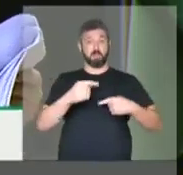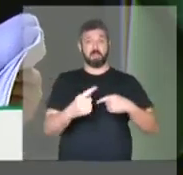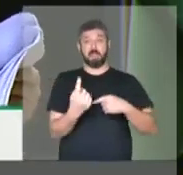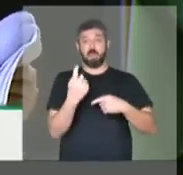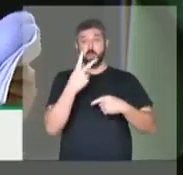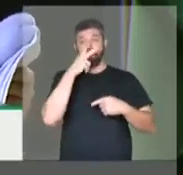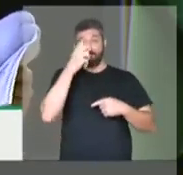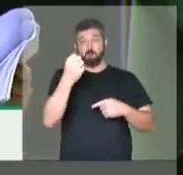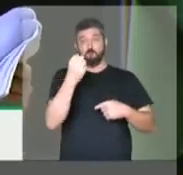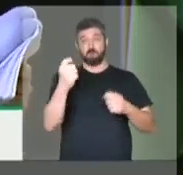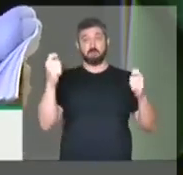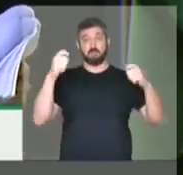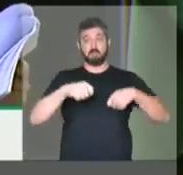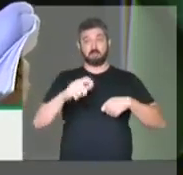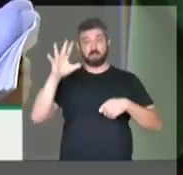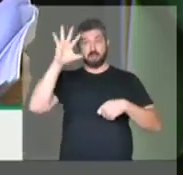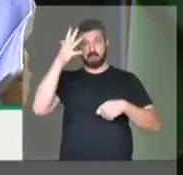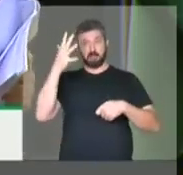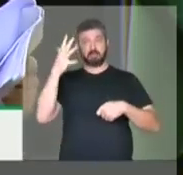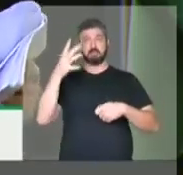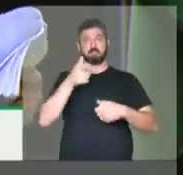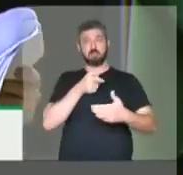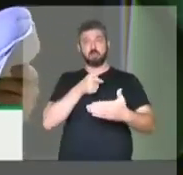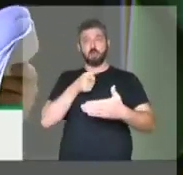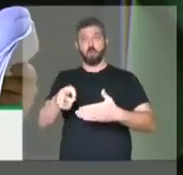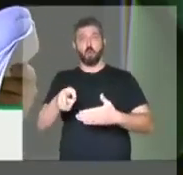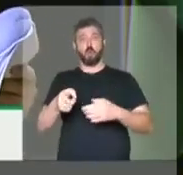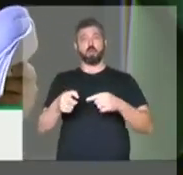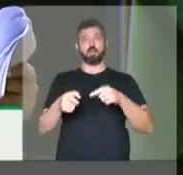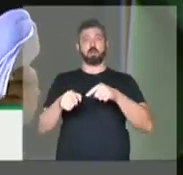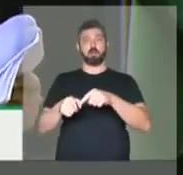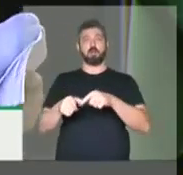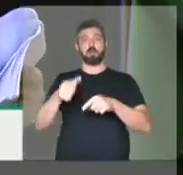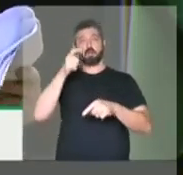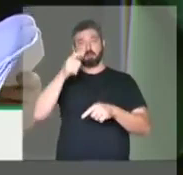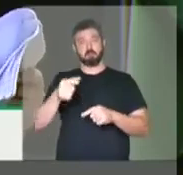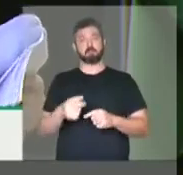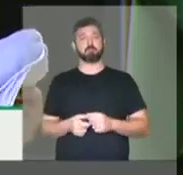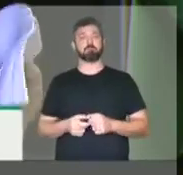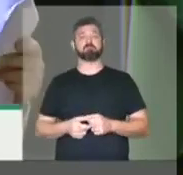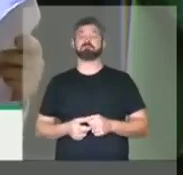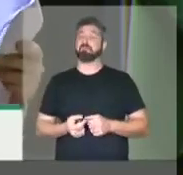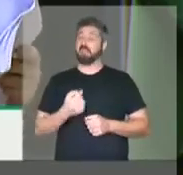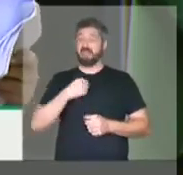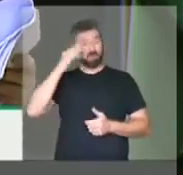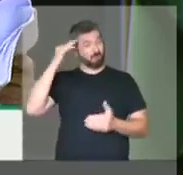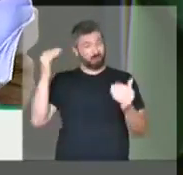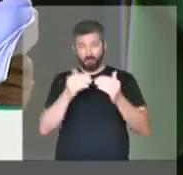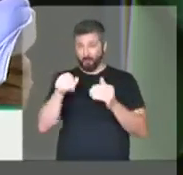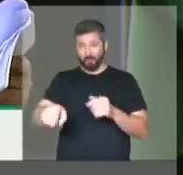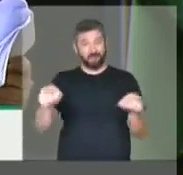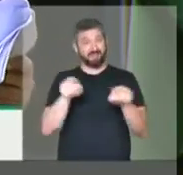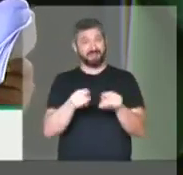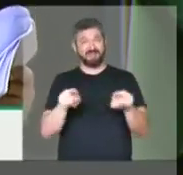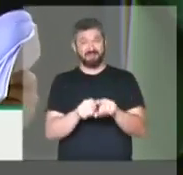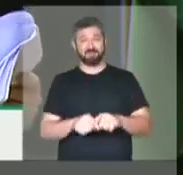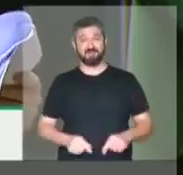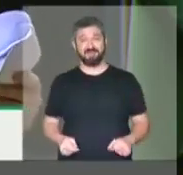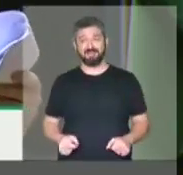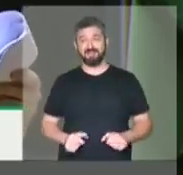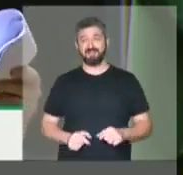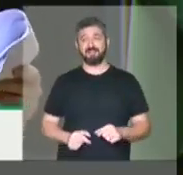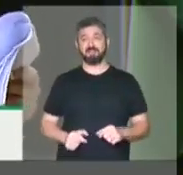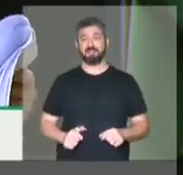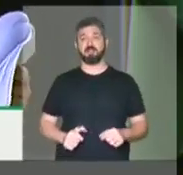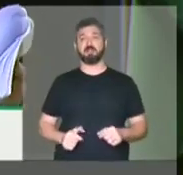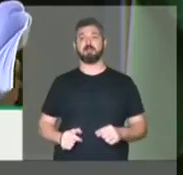única força capaz de decidir e atentar contra seus interesses. Eu também resisto a este argumento. Resisto